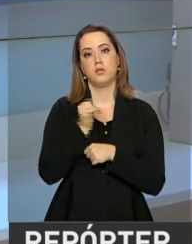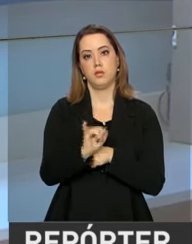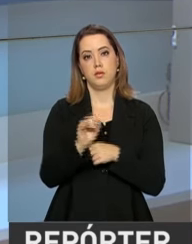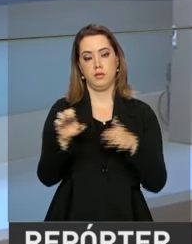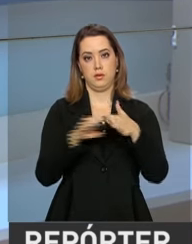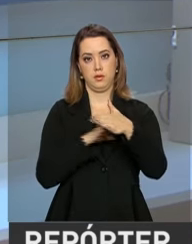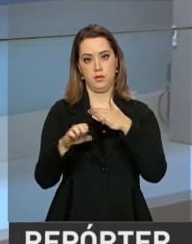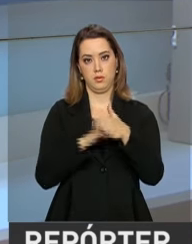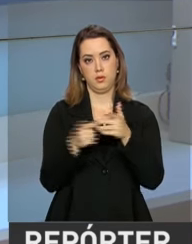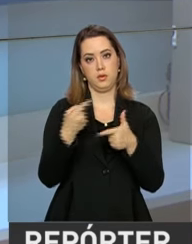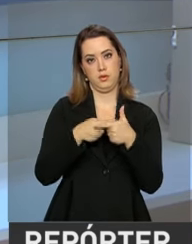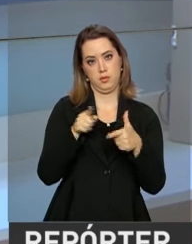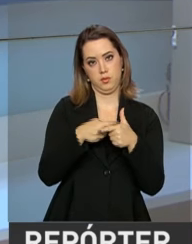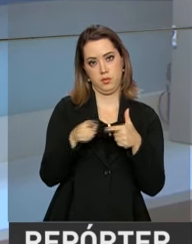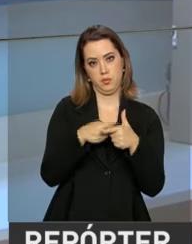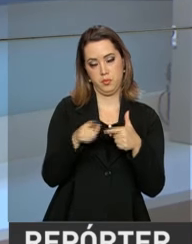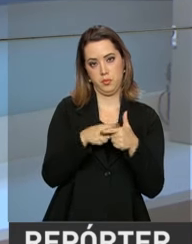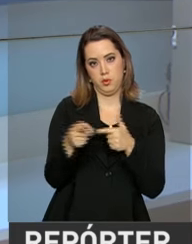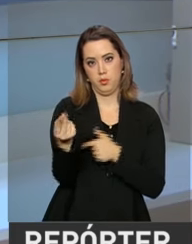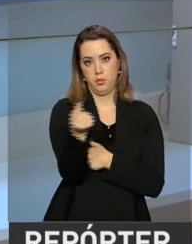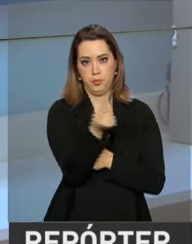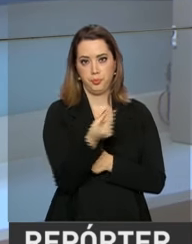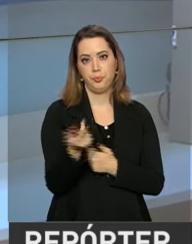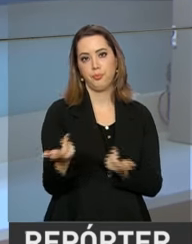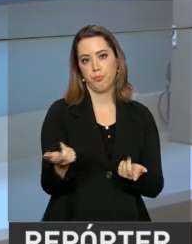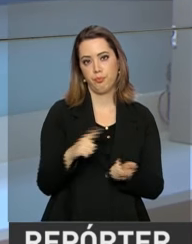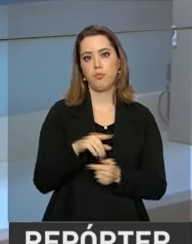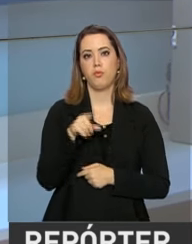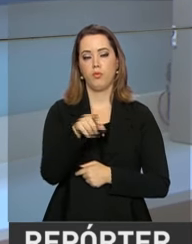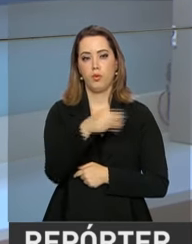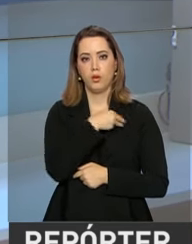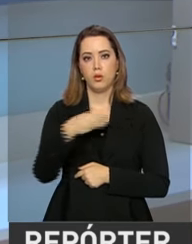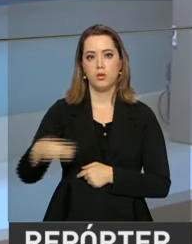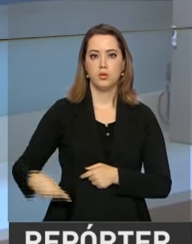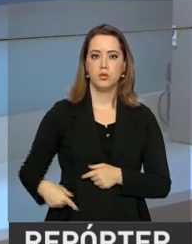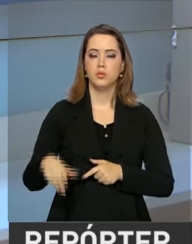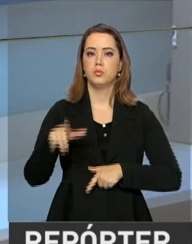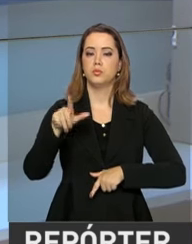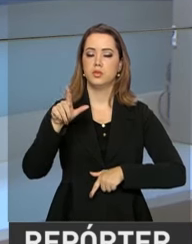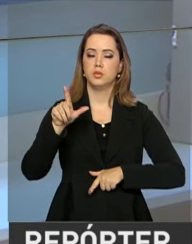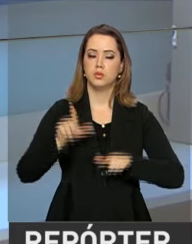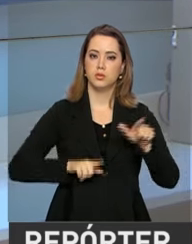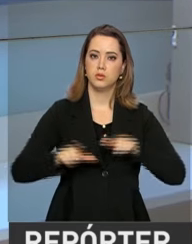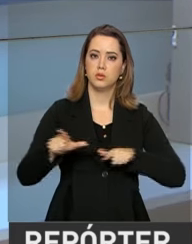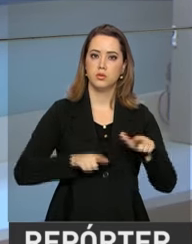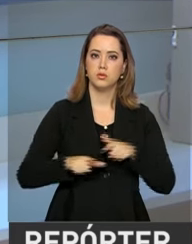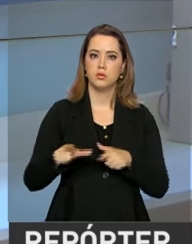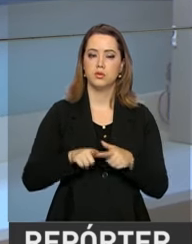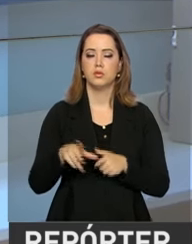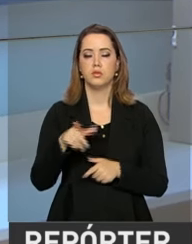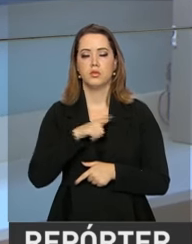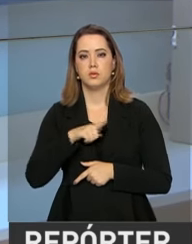evitar demissões. De acordo com o ministro do Trabalho, Ronaldo Nogueira, o empregado será ouvido e a